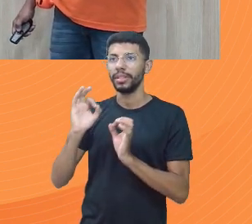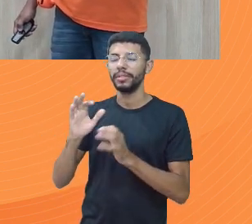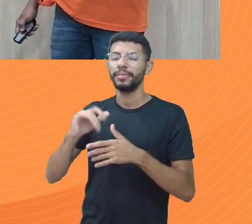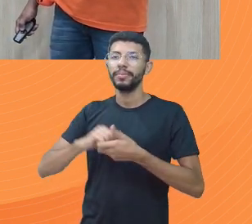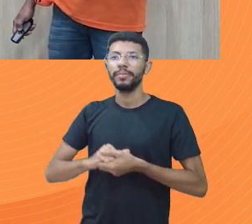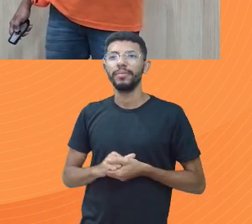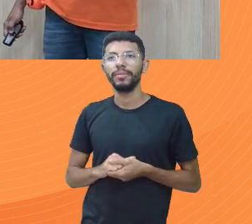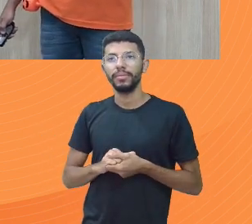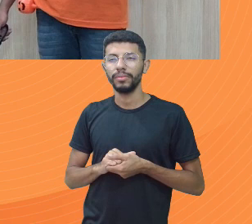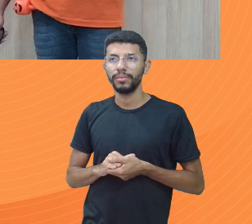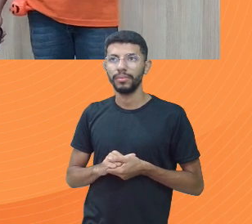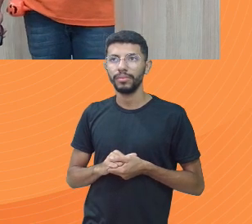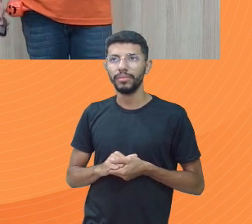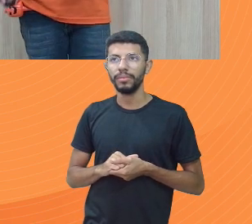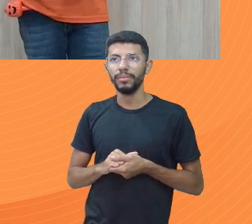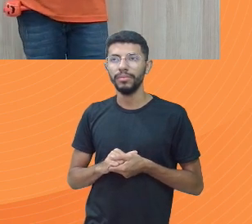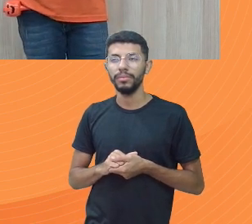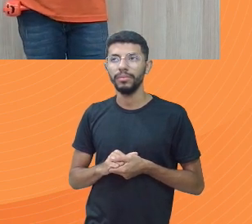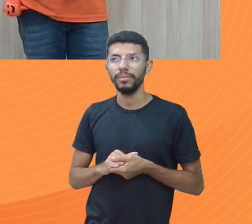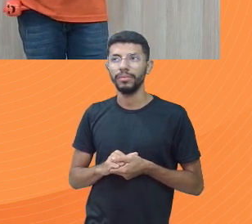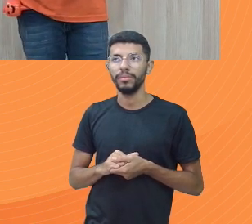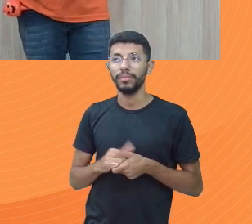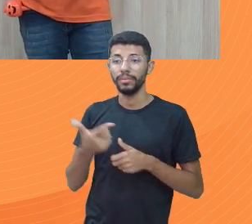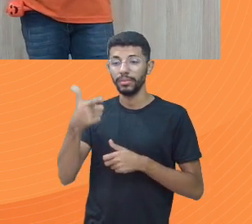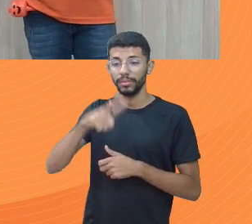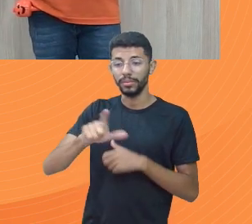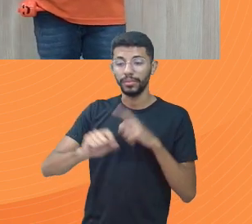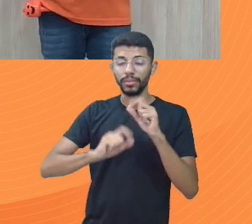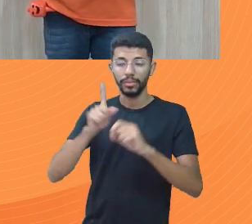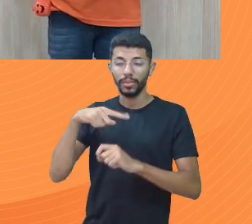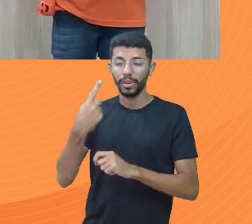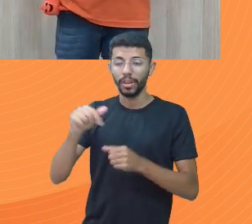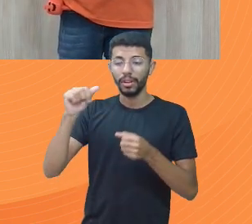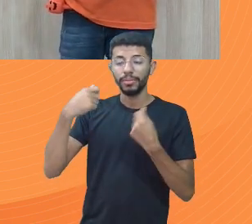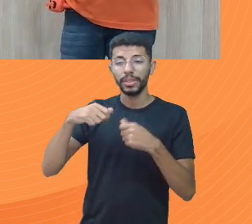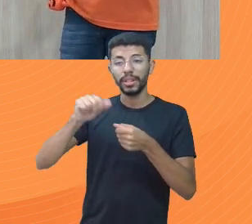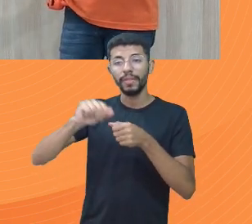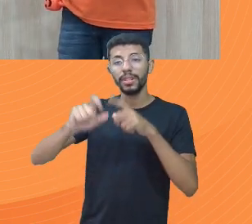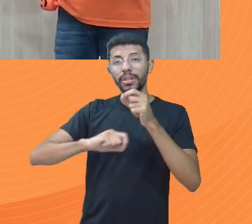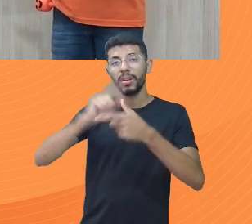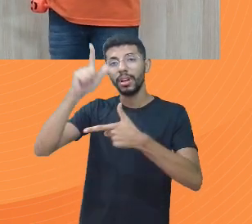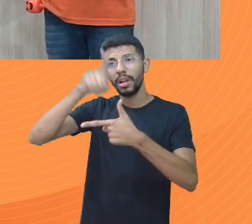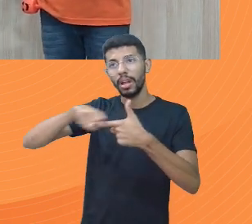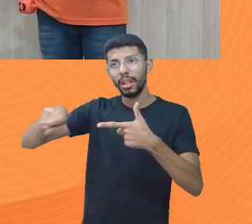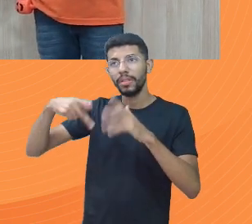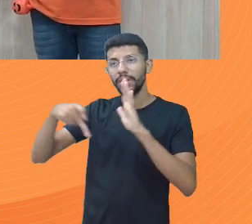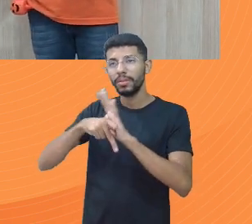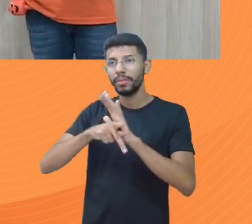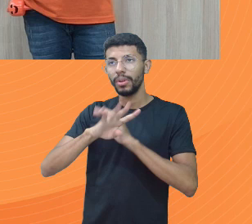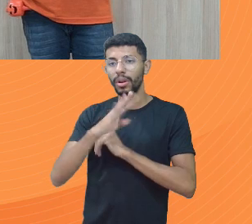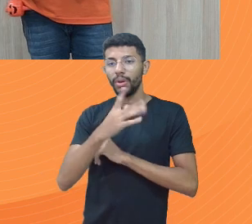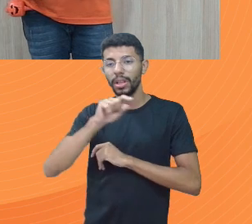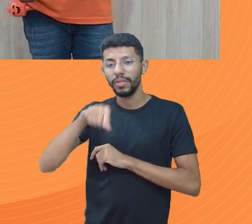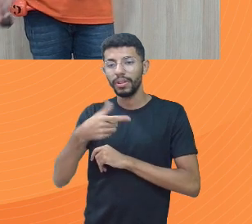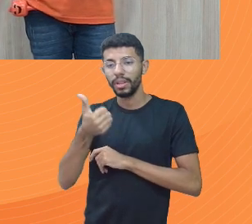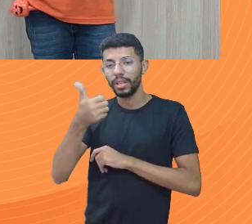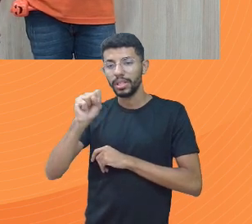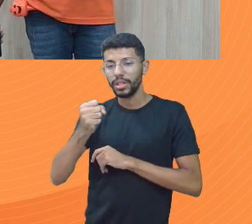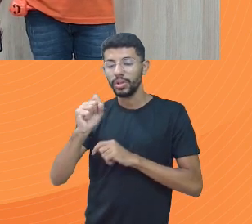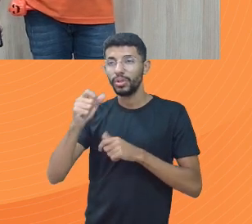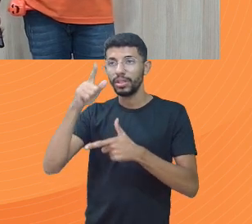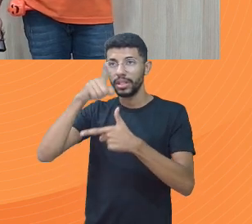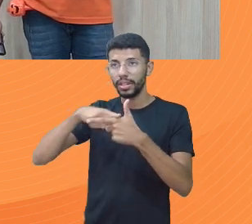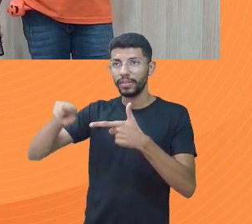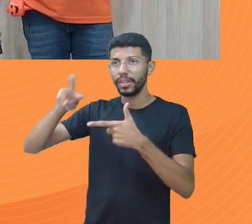3,8 vezes 1,1. Mais uma vez, precisamos fazer aí a divisão do 4,18 dividido